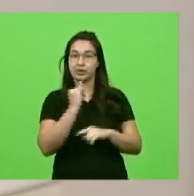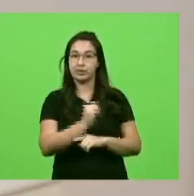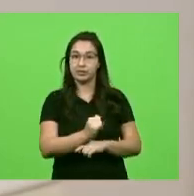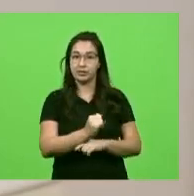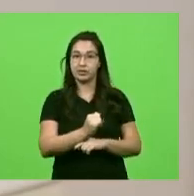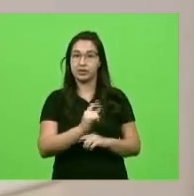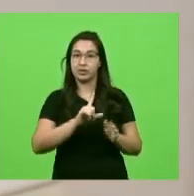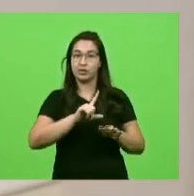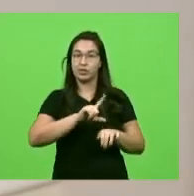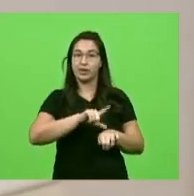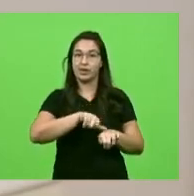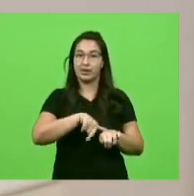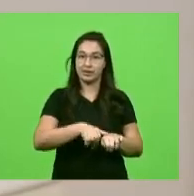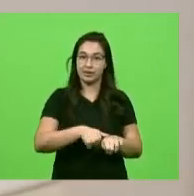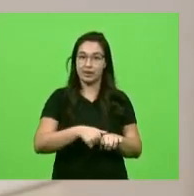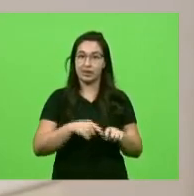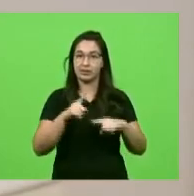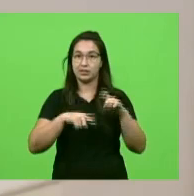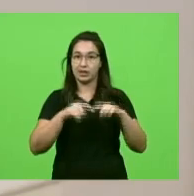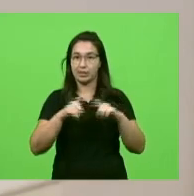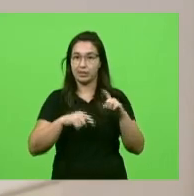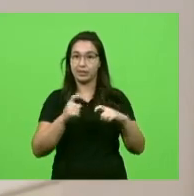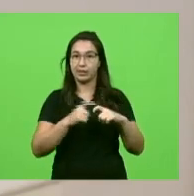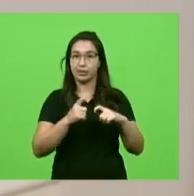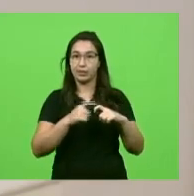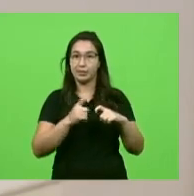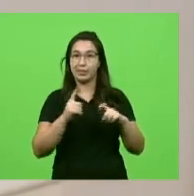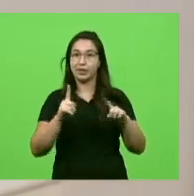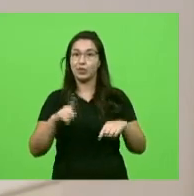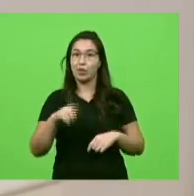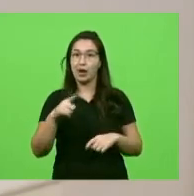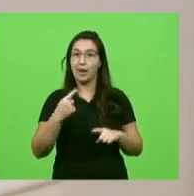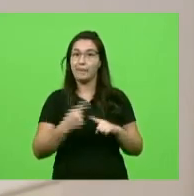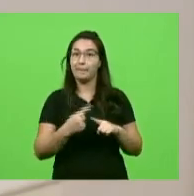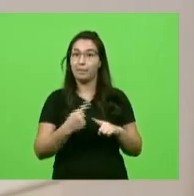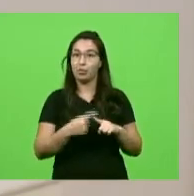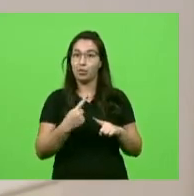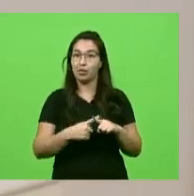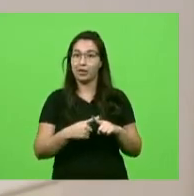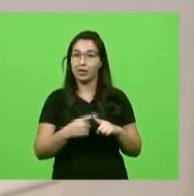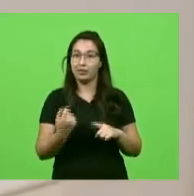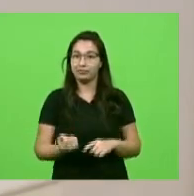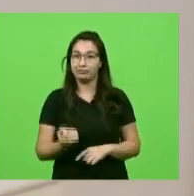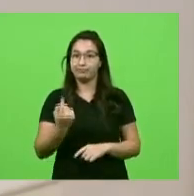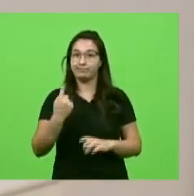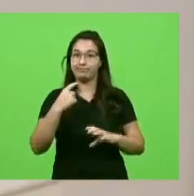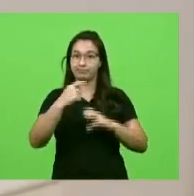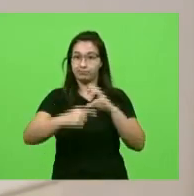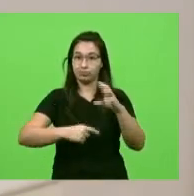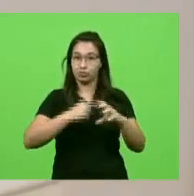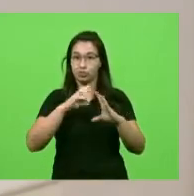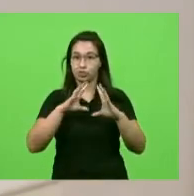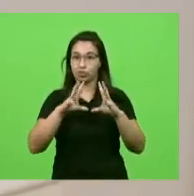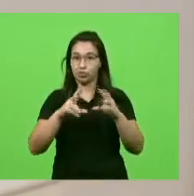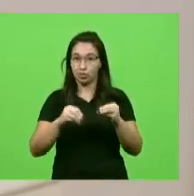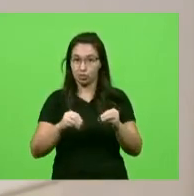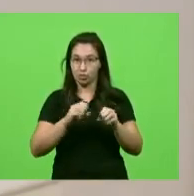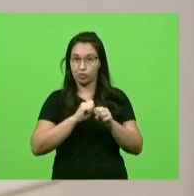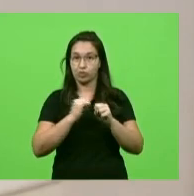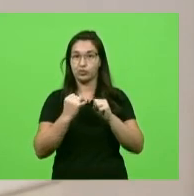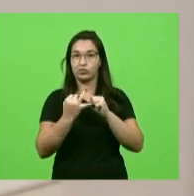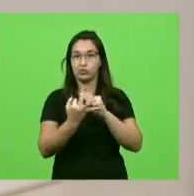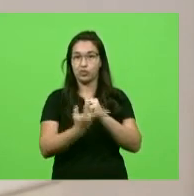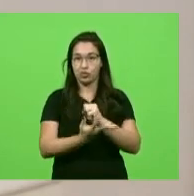na entrega dos equipamentos médicos contratados decorre do momento de anomalia mundial decorrente da pandemia